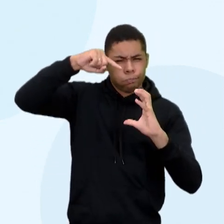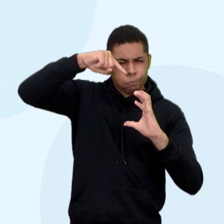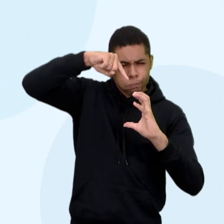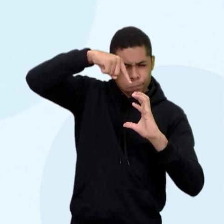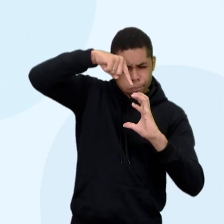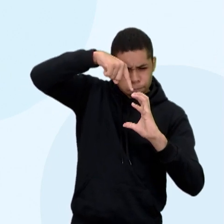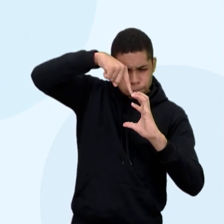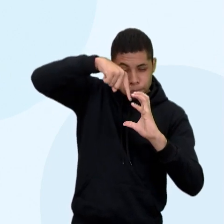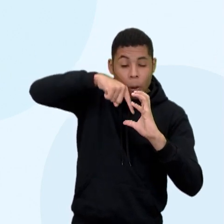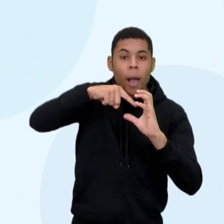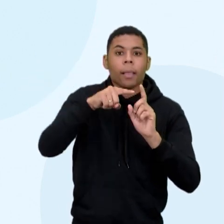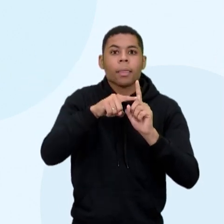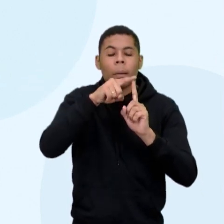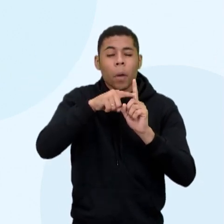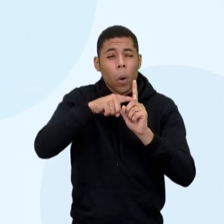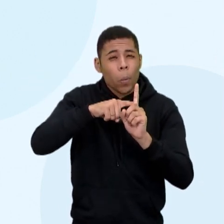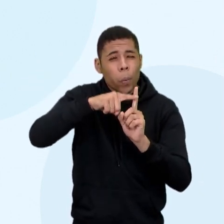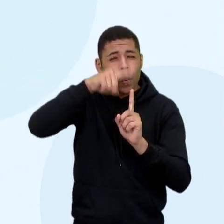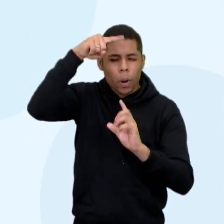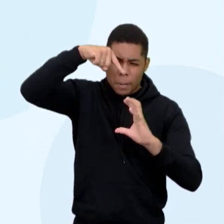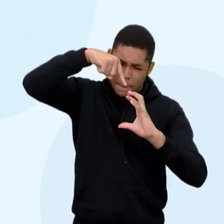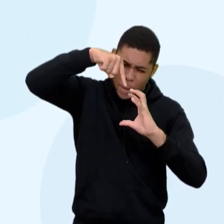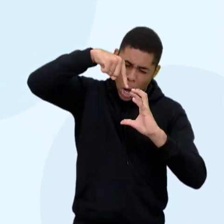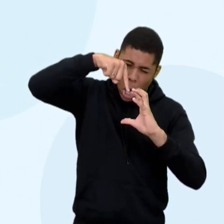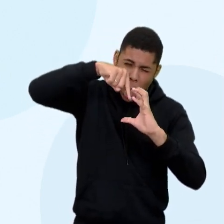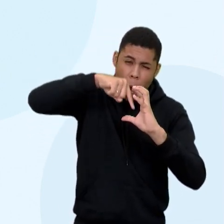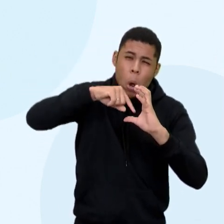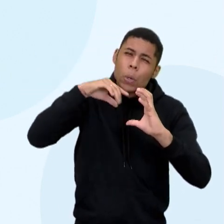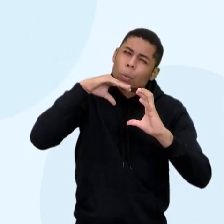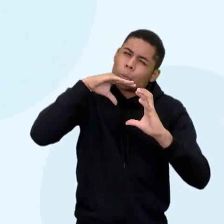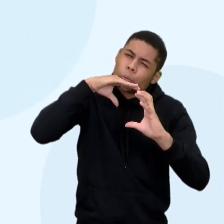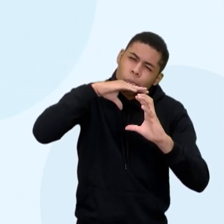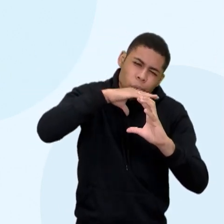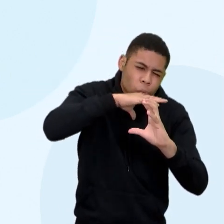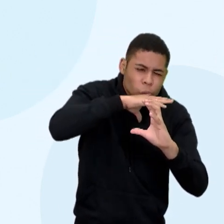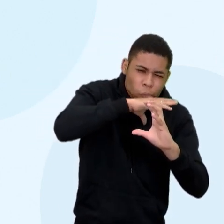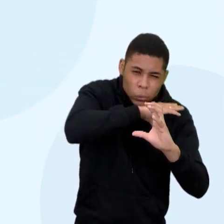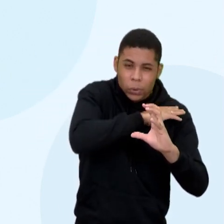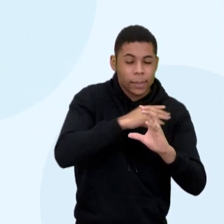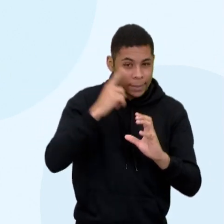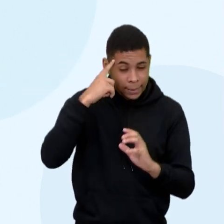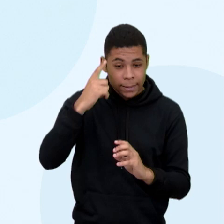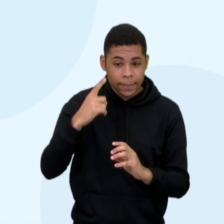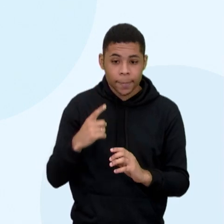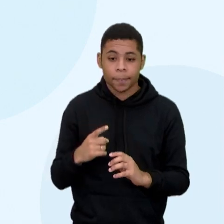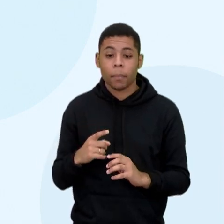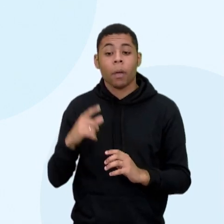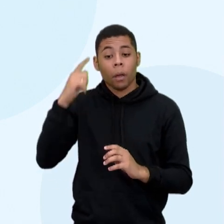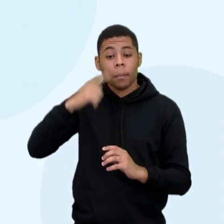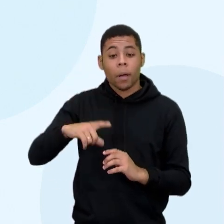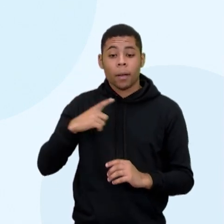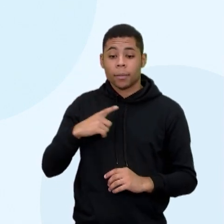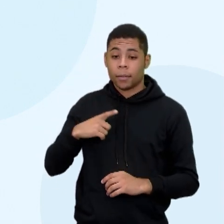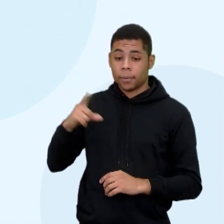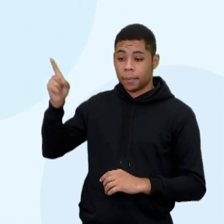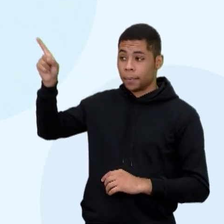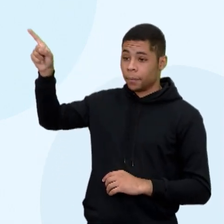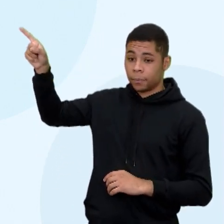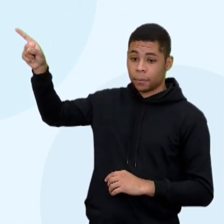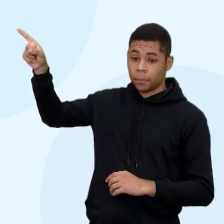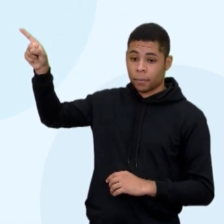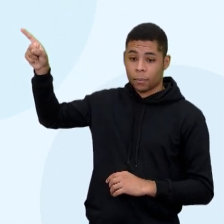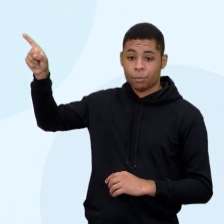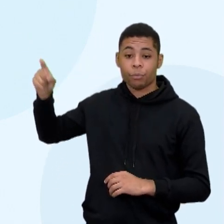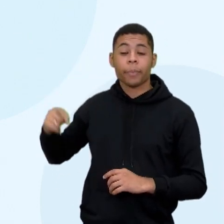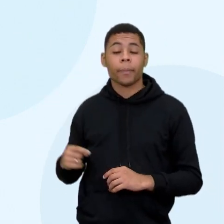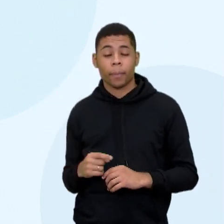elevações das temperaturas, né? E nós temos o núcleo, né, que tem aí o núcleo externo, né, que faz aí, né, uma